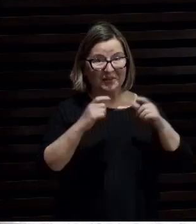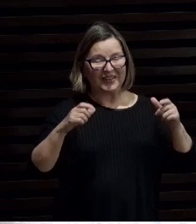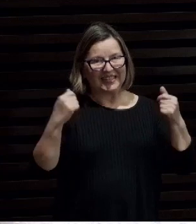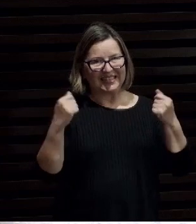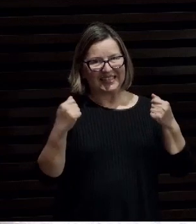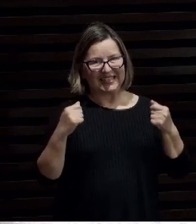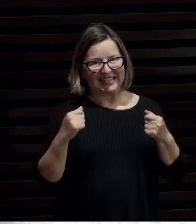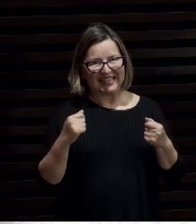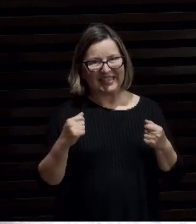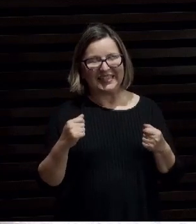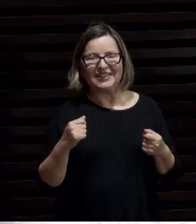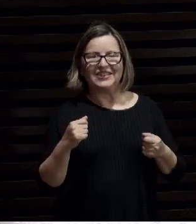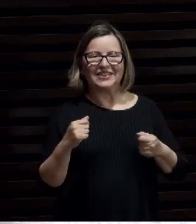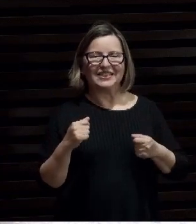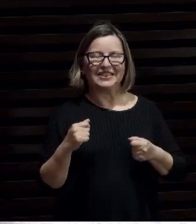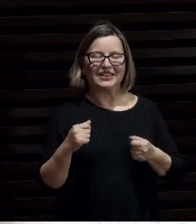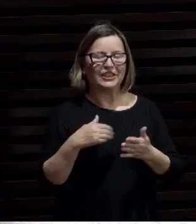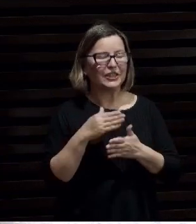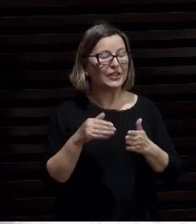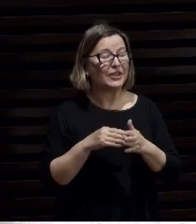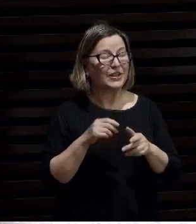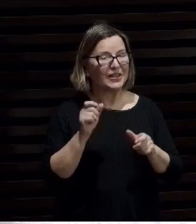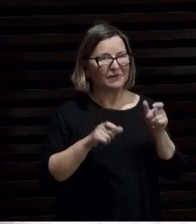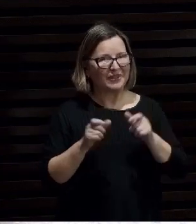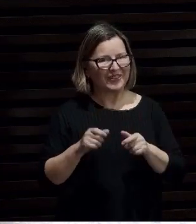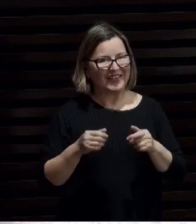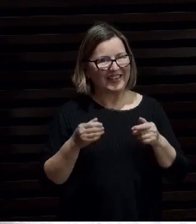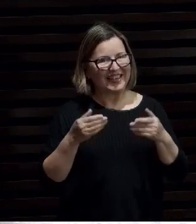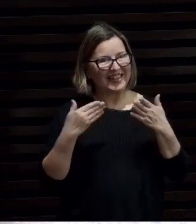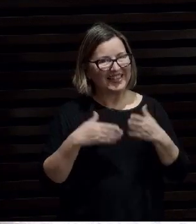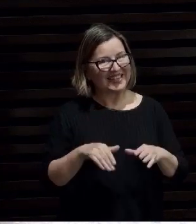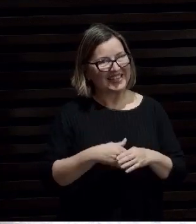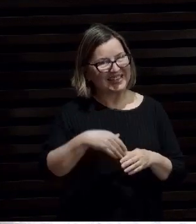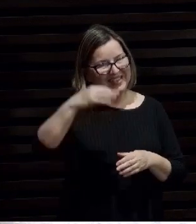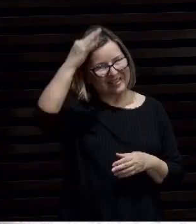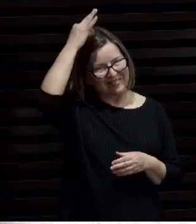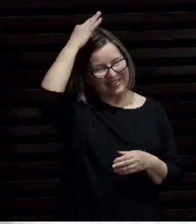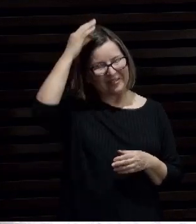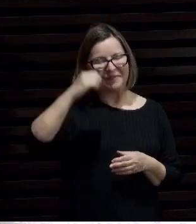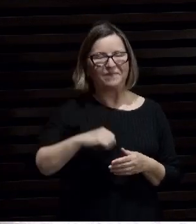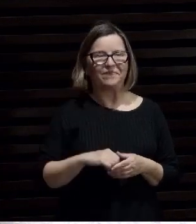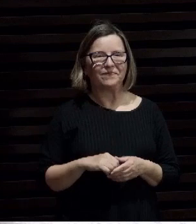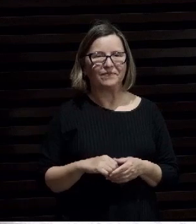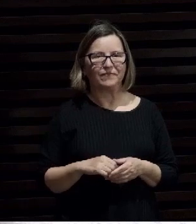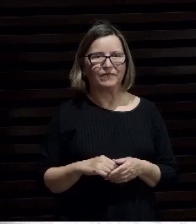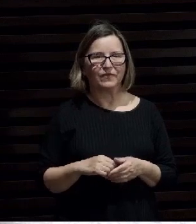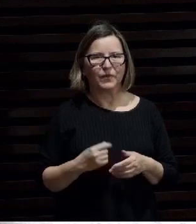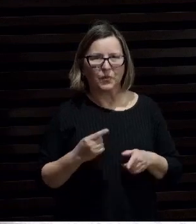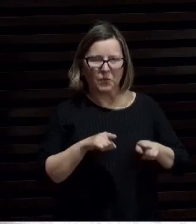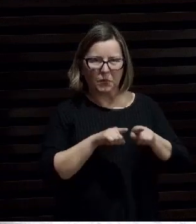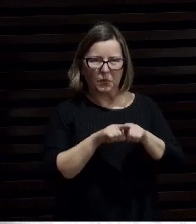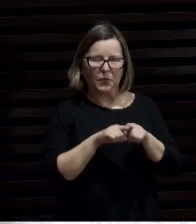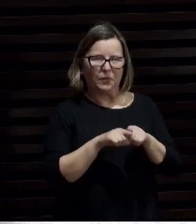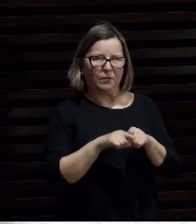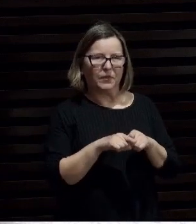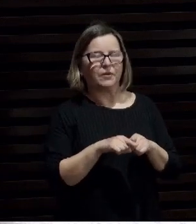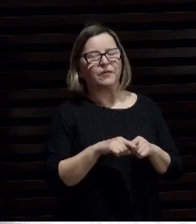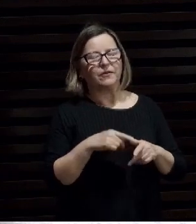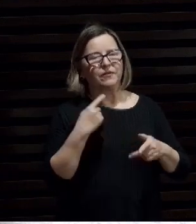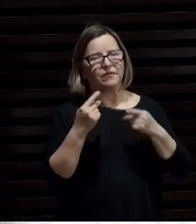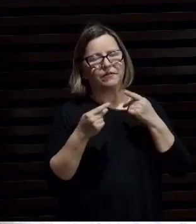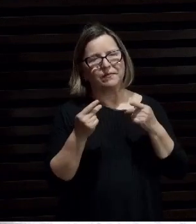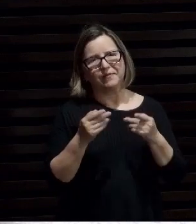de todos os seres humanos, meus amigos, é nascer de novo. Um irmão chamado Steven Lawson, ele diz